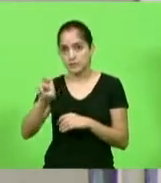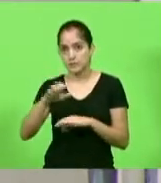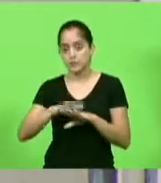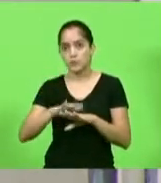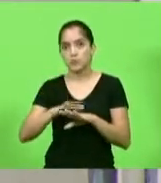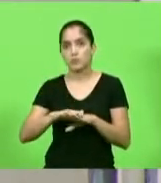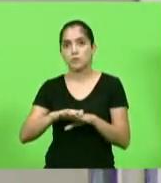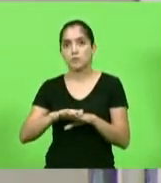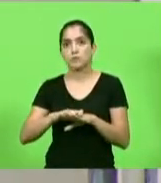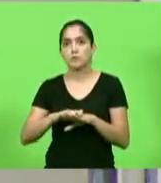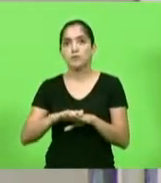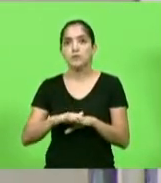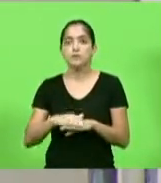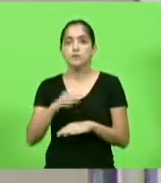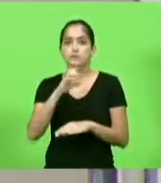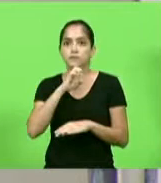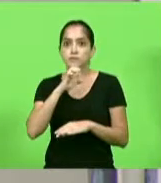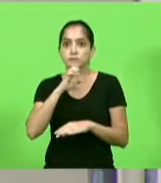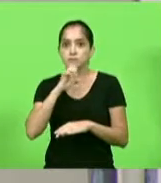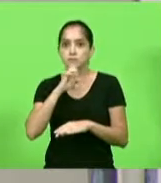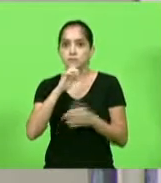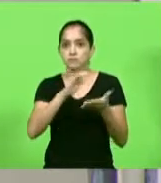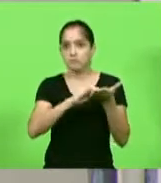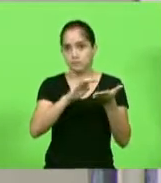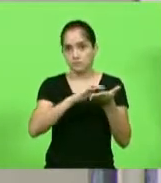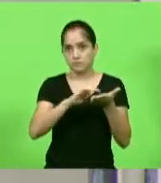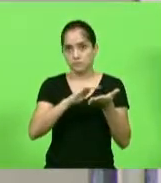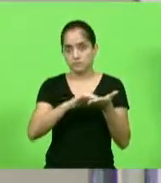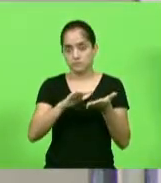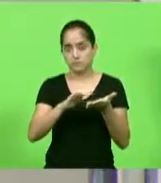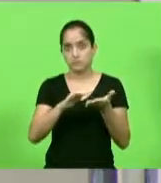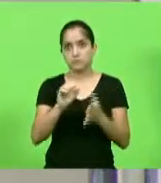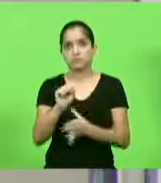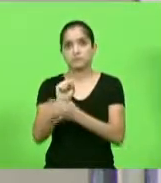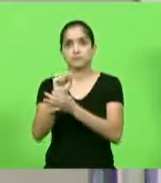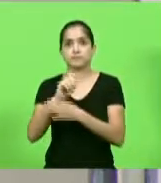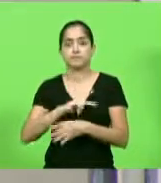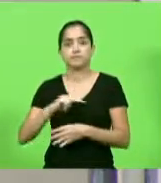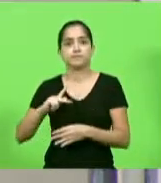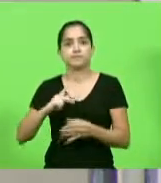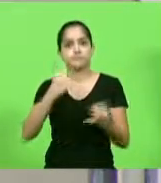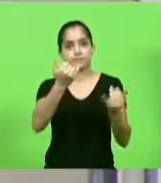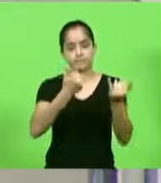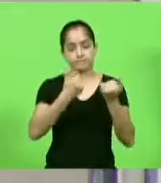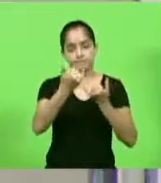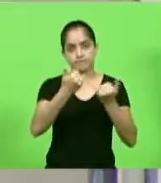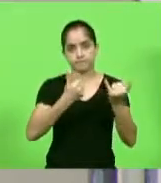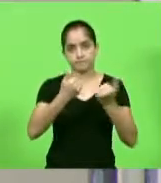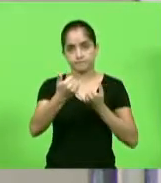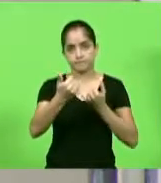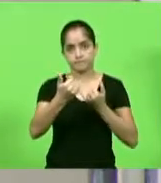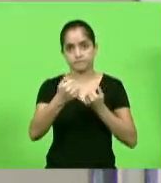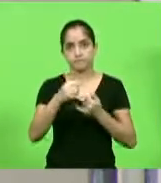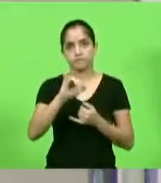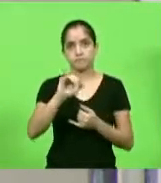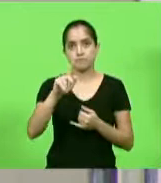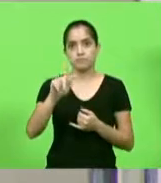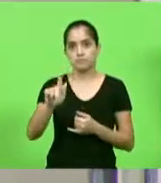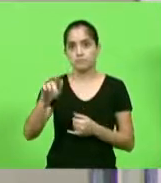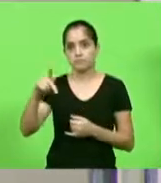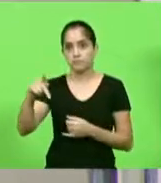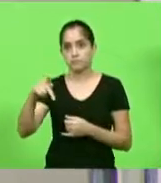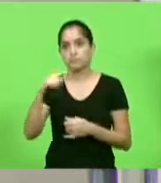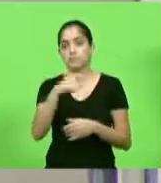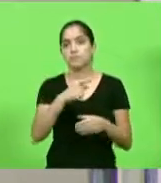autor do deputado Felipe Estevam, solicitando ao secretário do Estado da Segurança Pública informações acerca das instalações do IGP de Laguna.